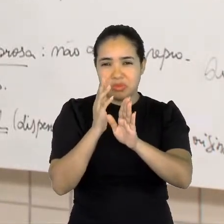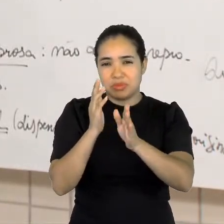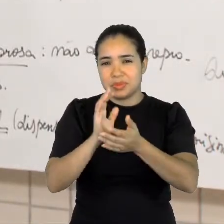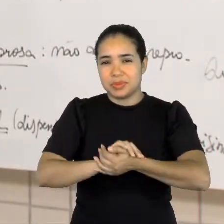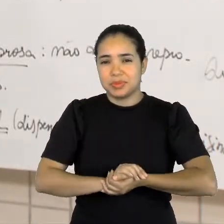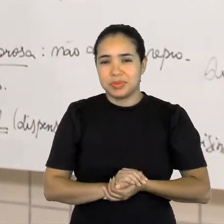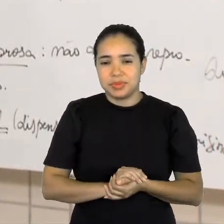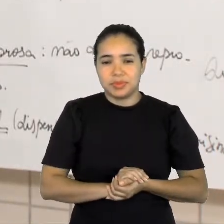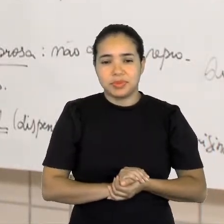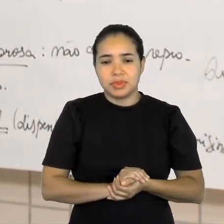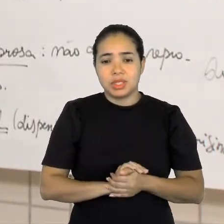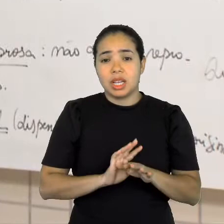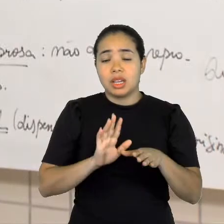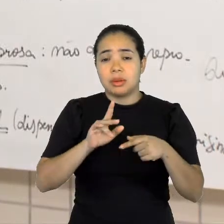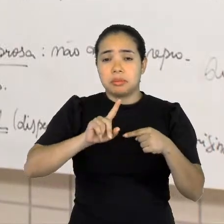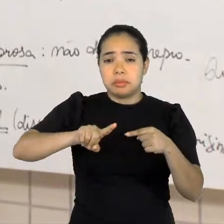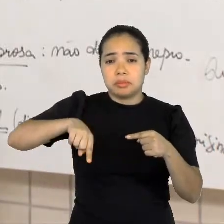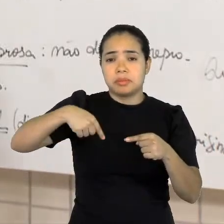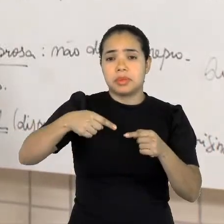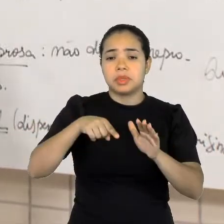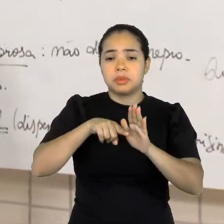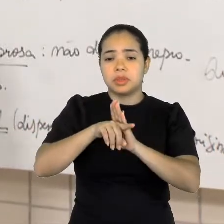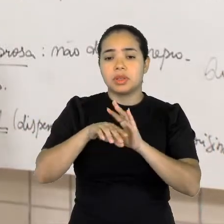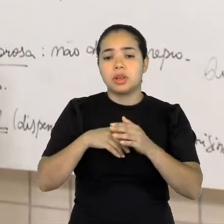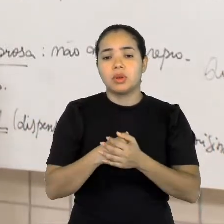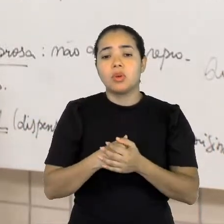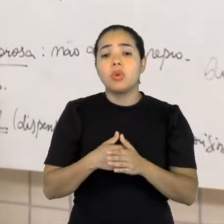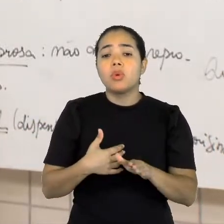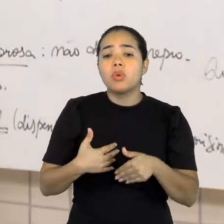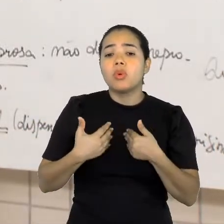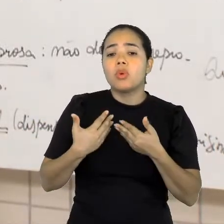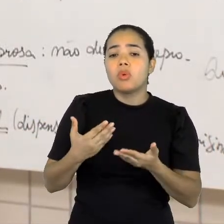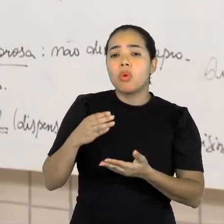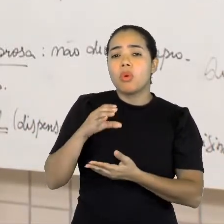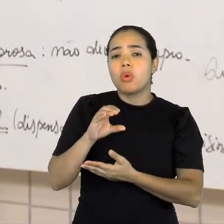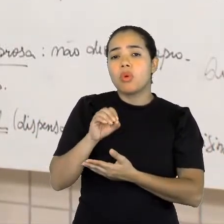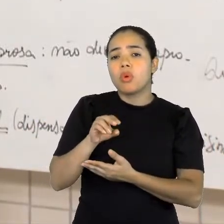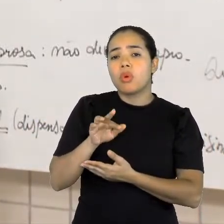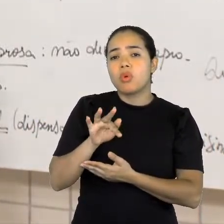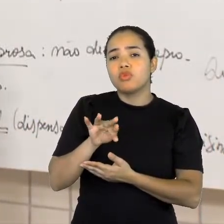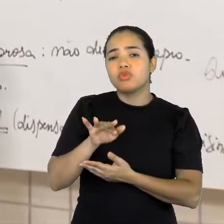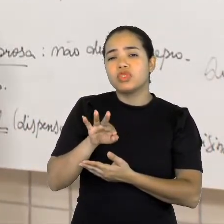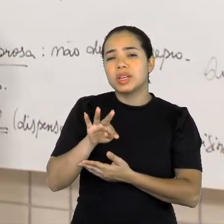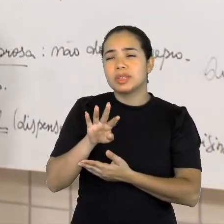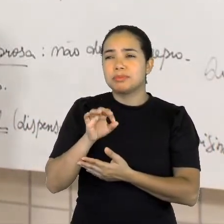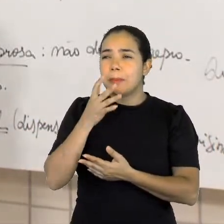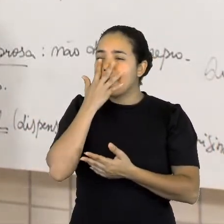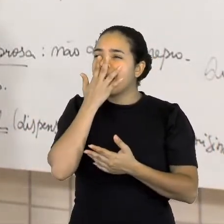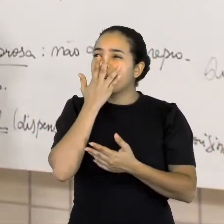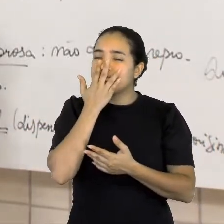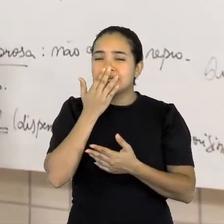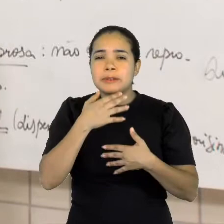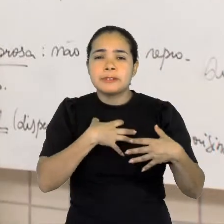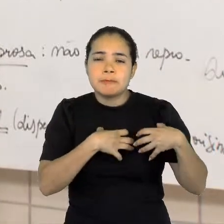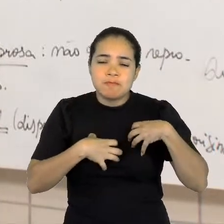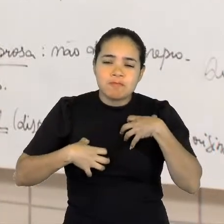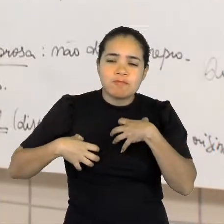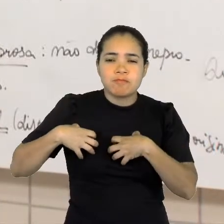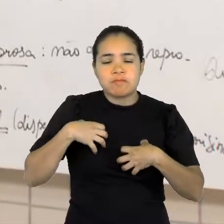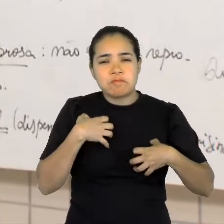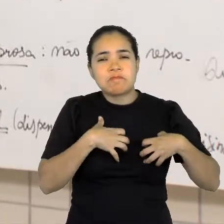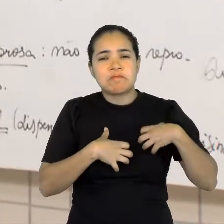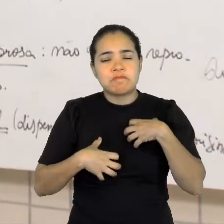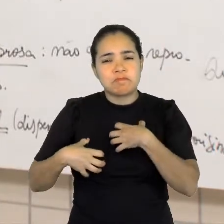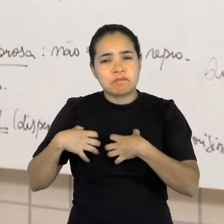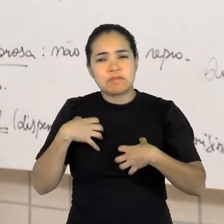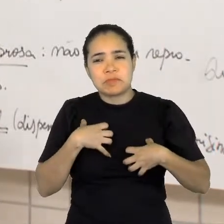questão. Qual é o conflito que o protagonista Magri vive nesse enredo? Ela vive o quê? Qual é o conflito? O amor,